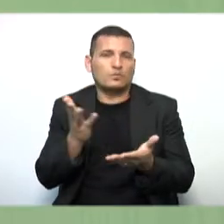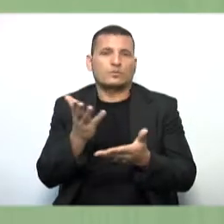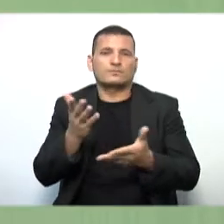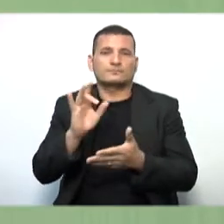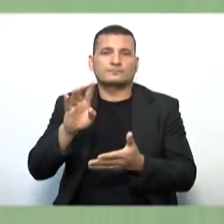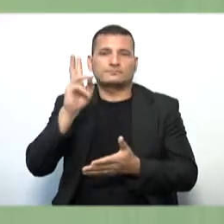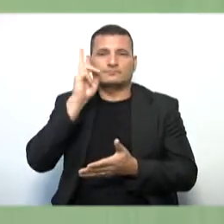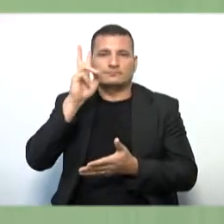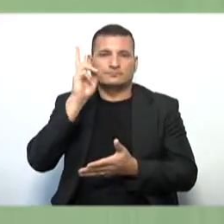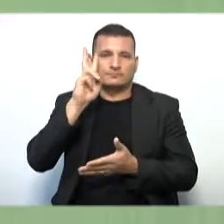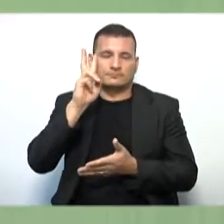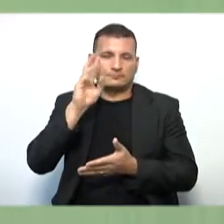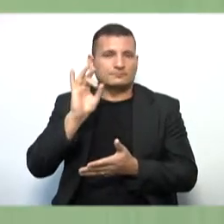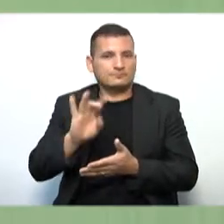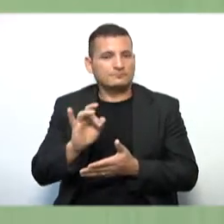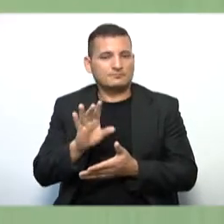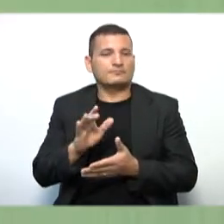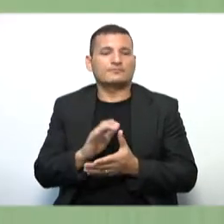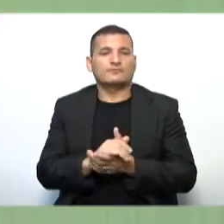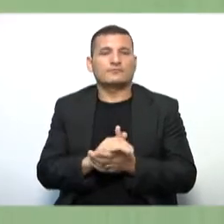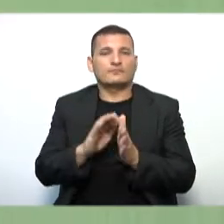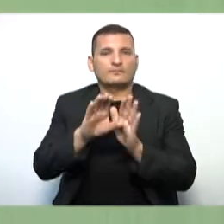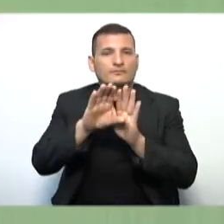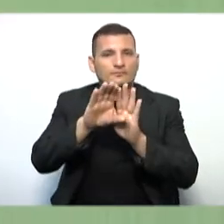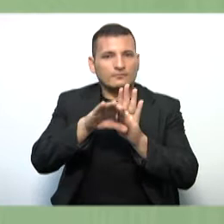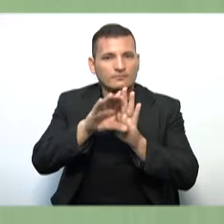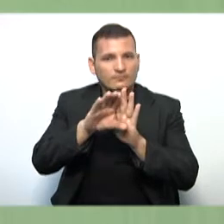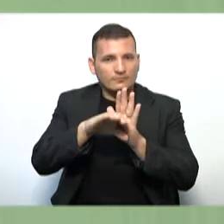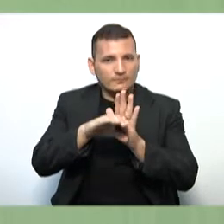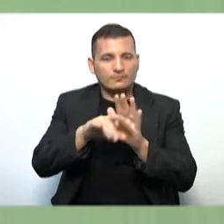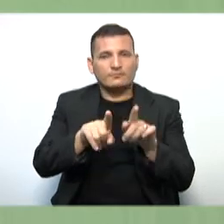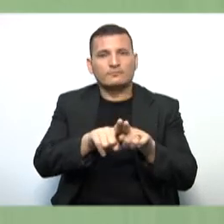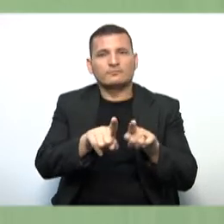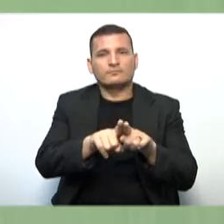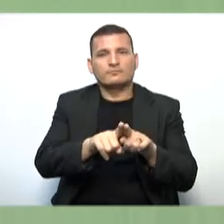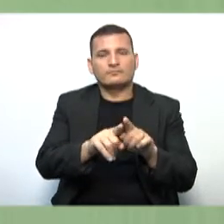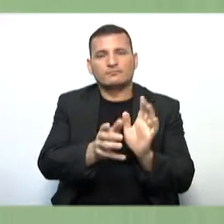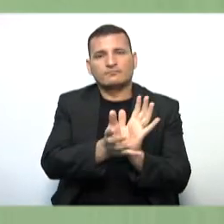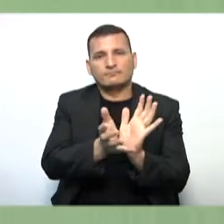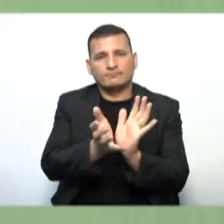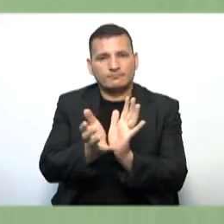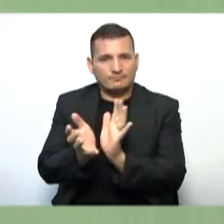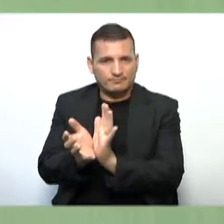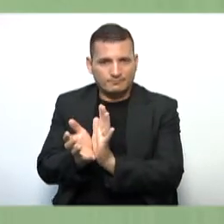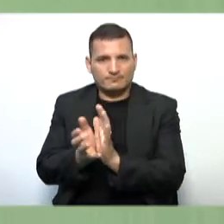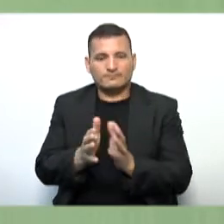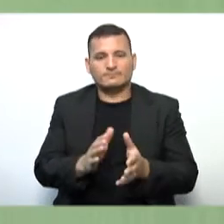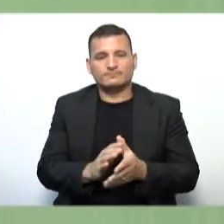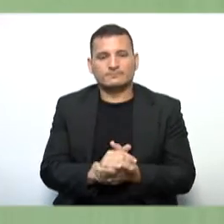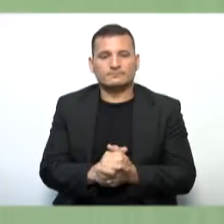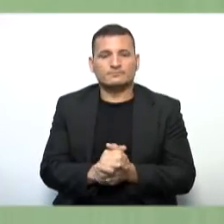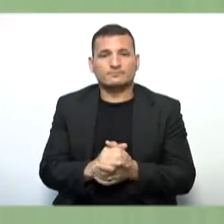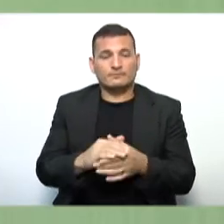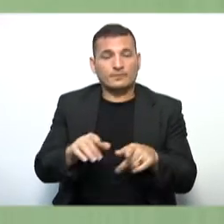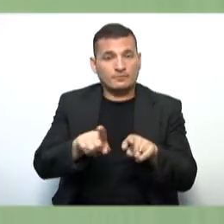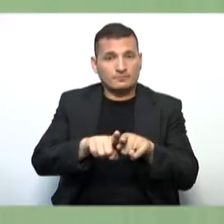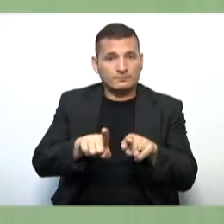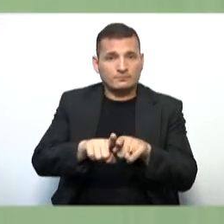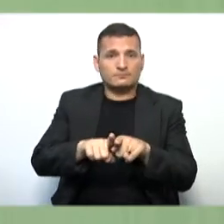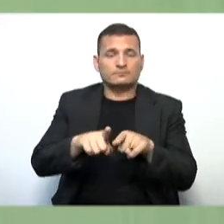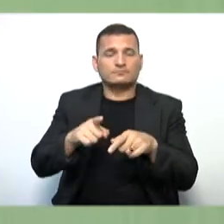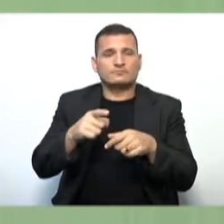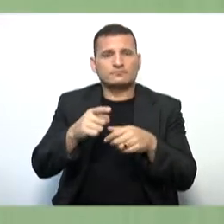hoje. Isso, principalmente conceitos e classificações. Falaremos também de